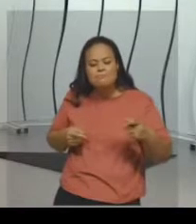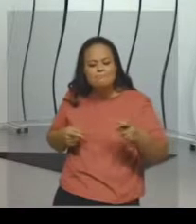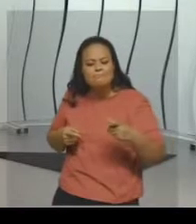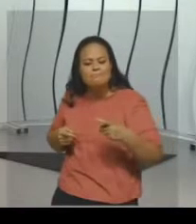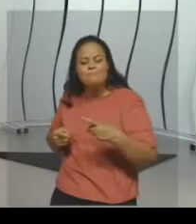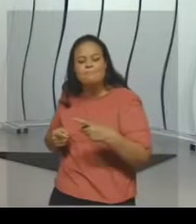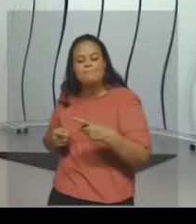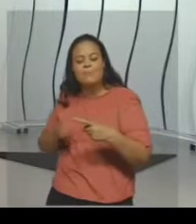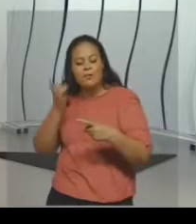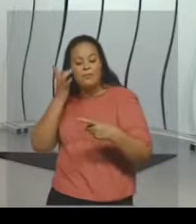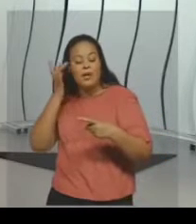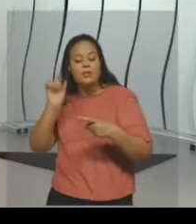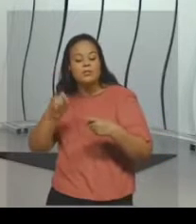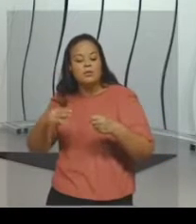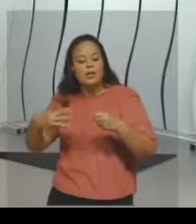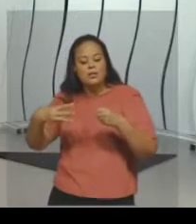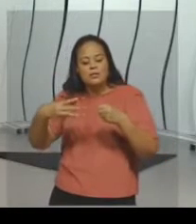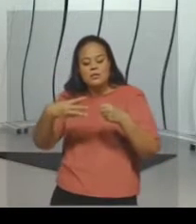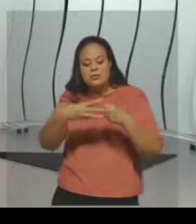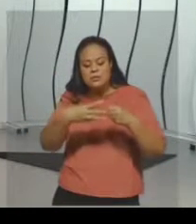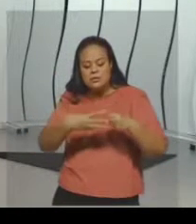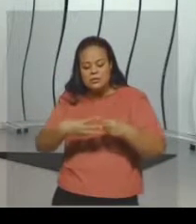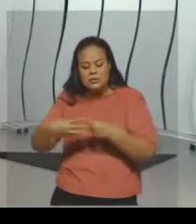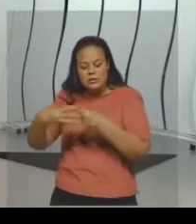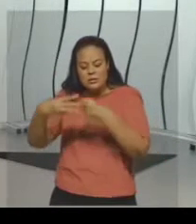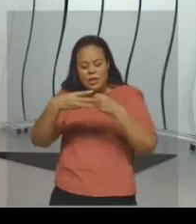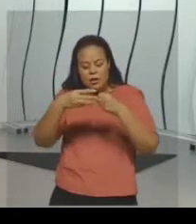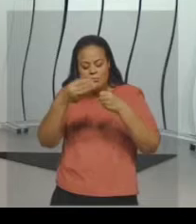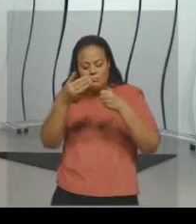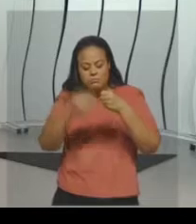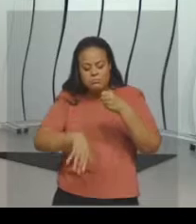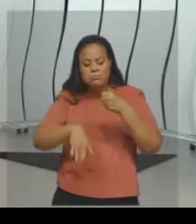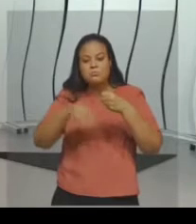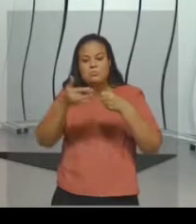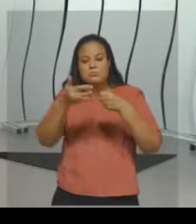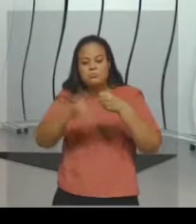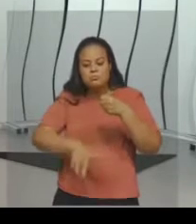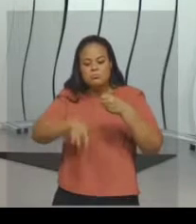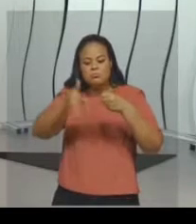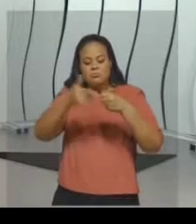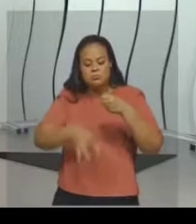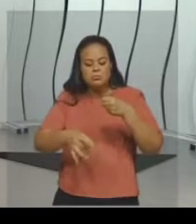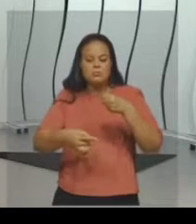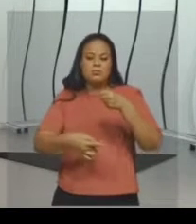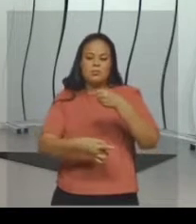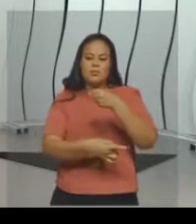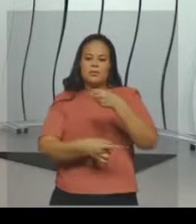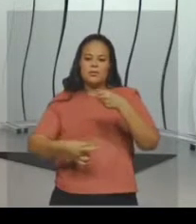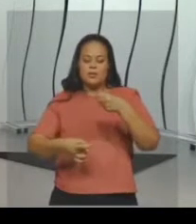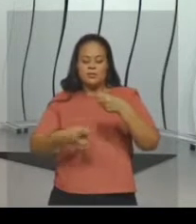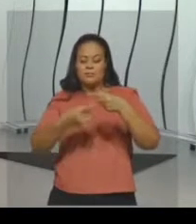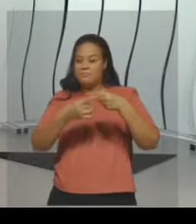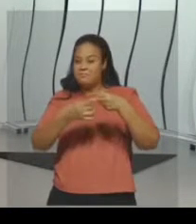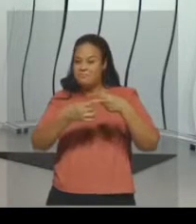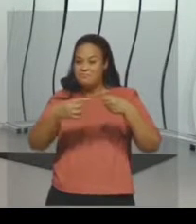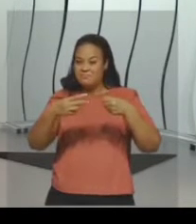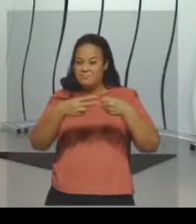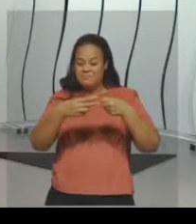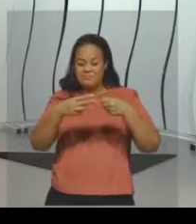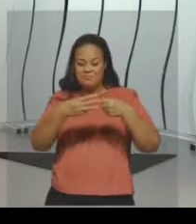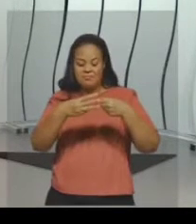células do nosso corpo destruam aquela bactéria. Que fique claro, então, que o anticorpo não destrói diretamente nenhum micro-organismo.